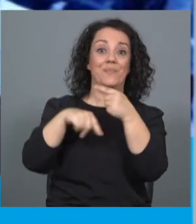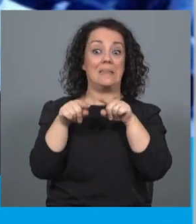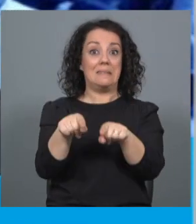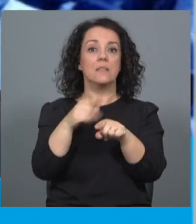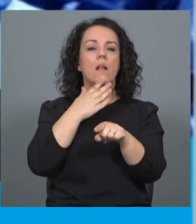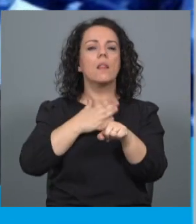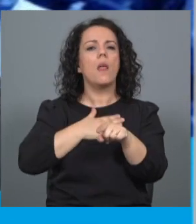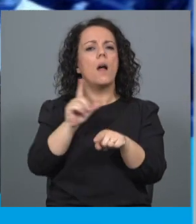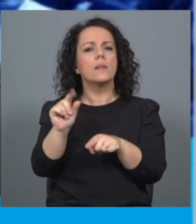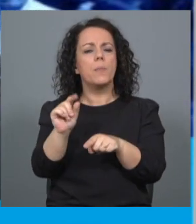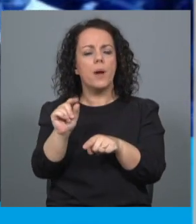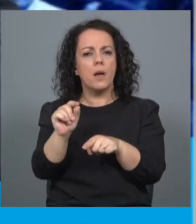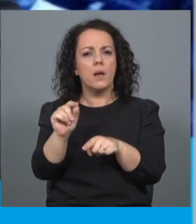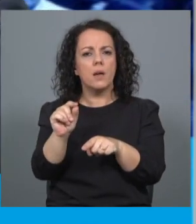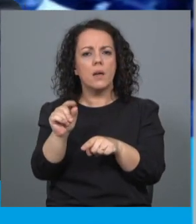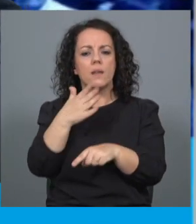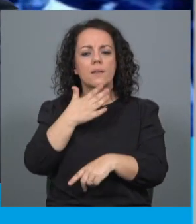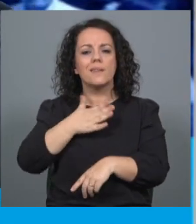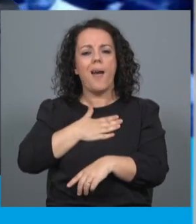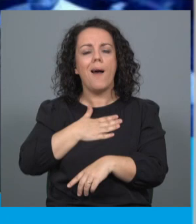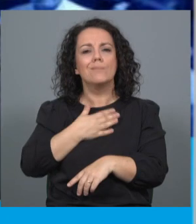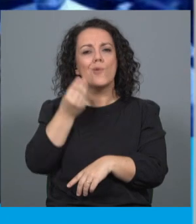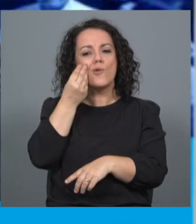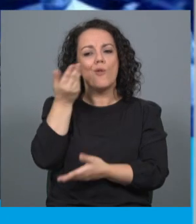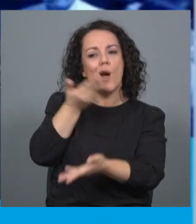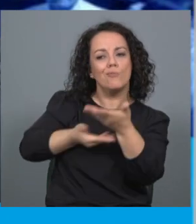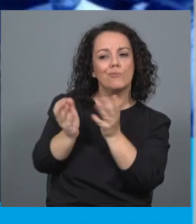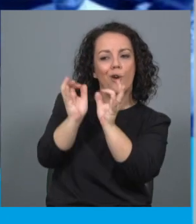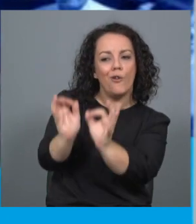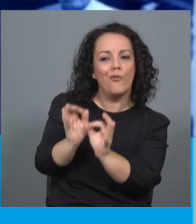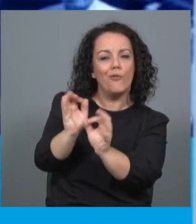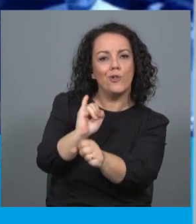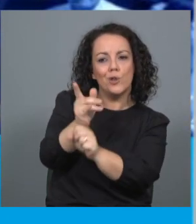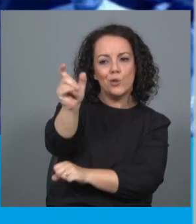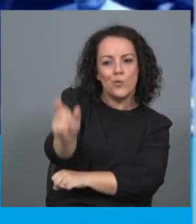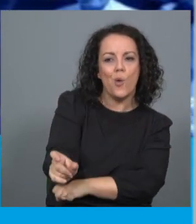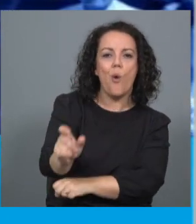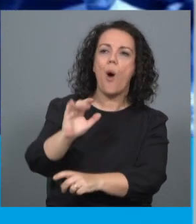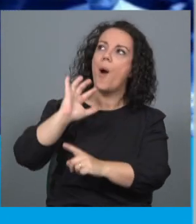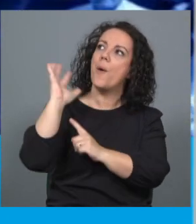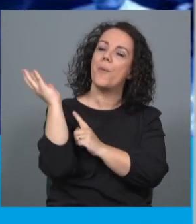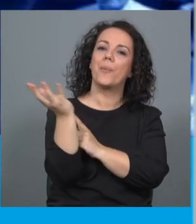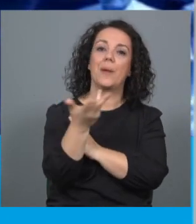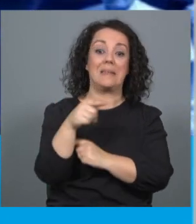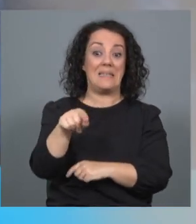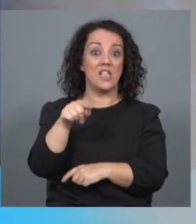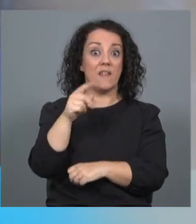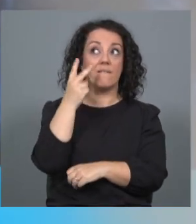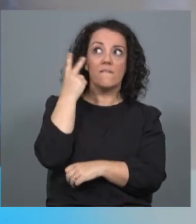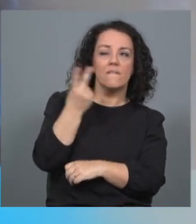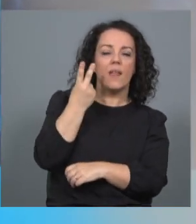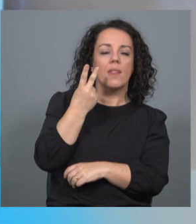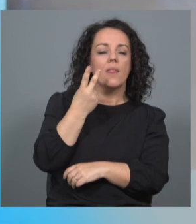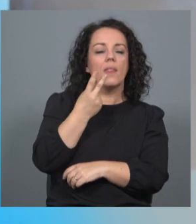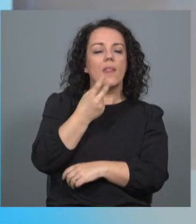conduz-nos a cuidar do outro e a cuidar do nosso ambiente. Eu creio que a vida só te faz sentido nesta